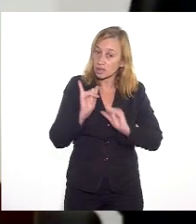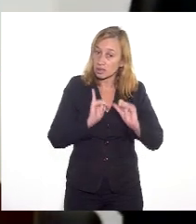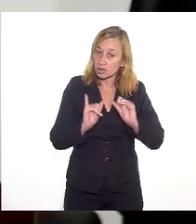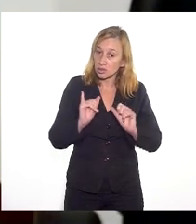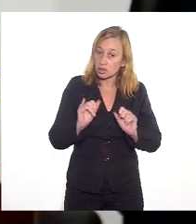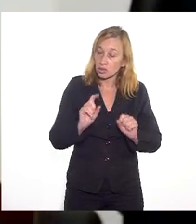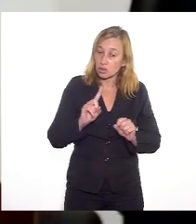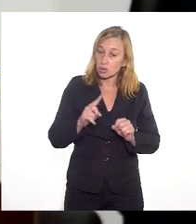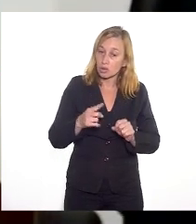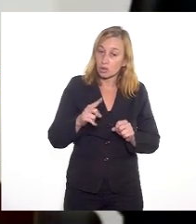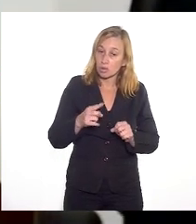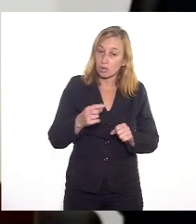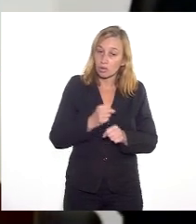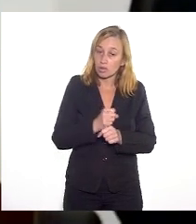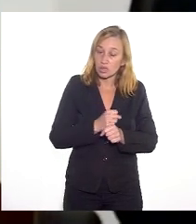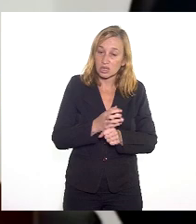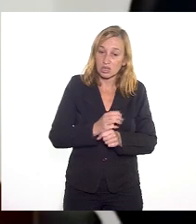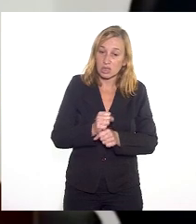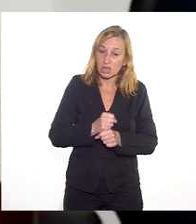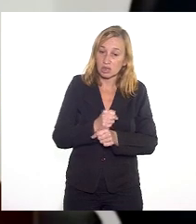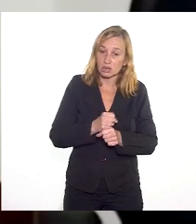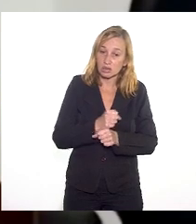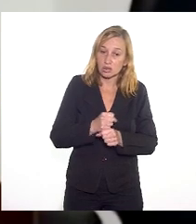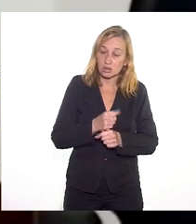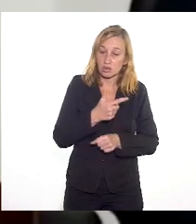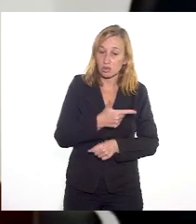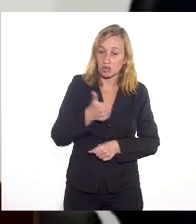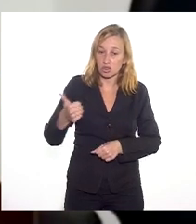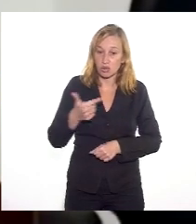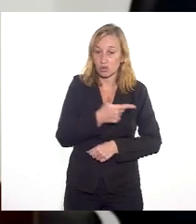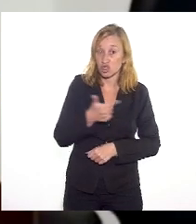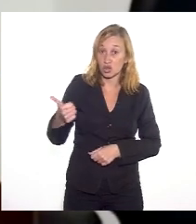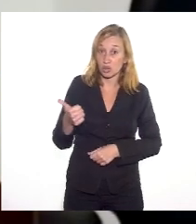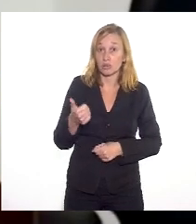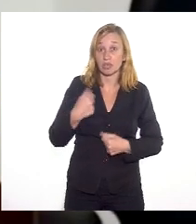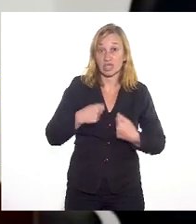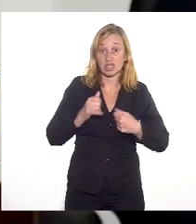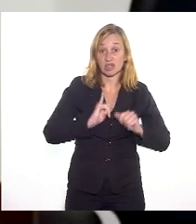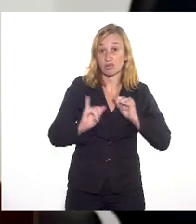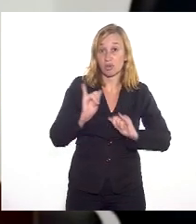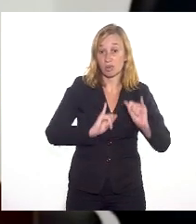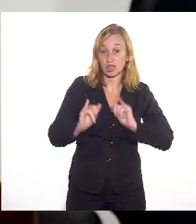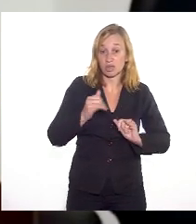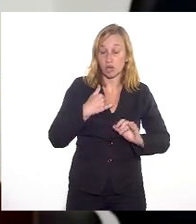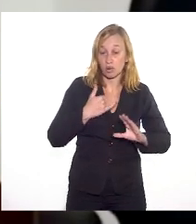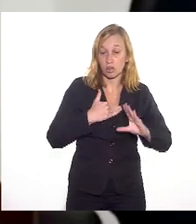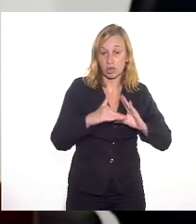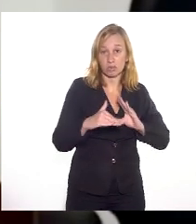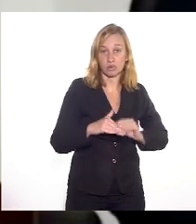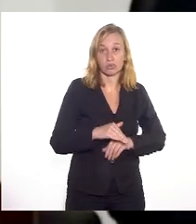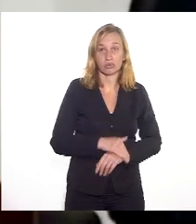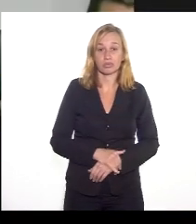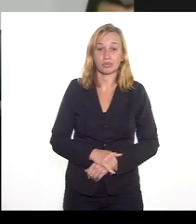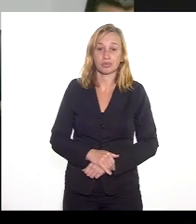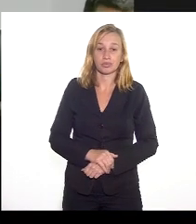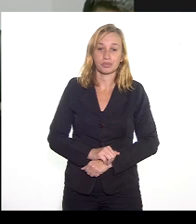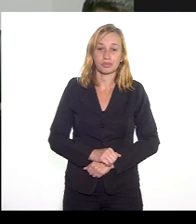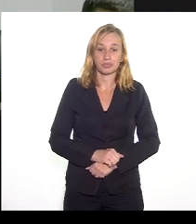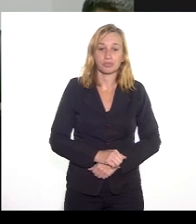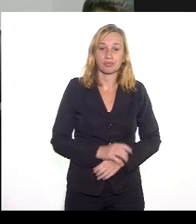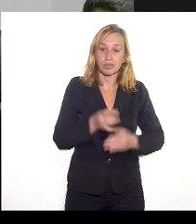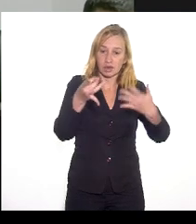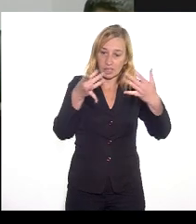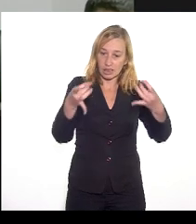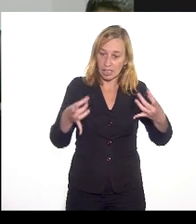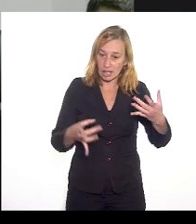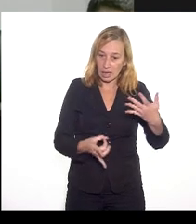anos anteriores, ou para o ano 2021, ou para o ano 2022. É um pedido de informação, eu encaminho. Quer detalhar